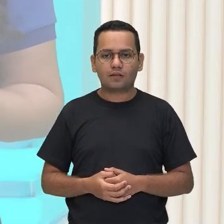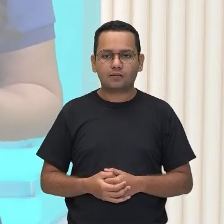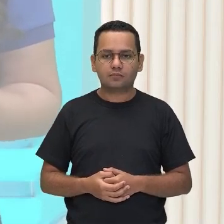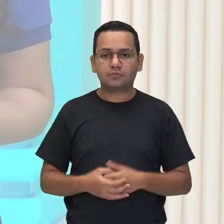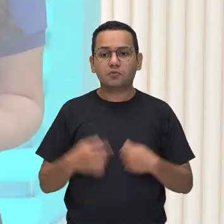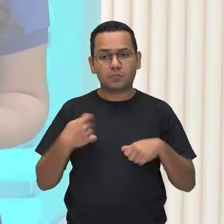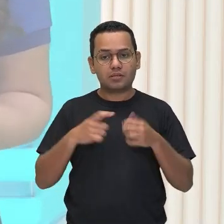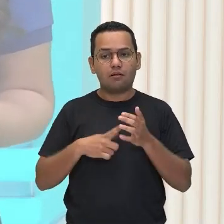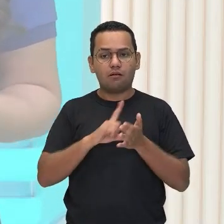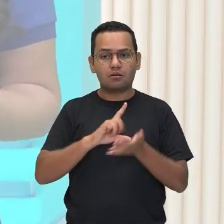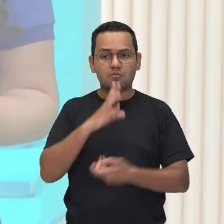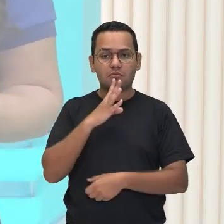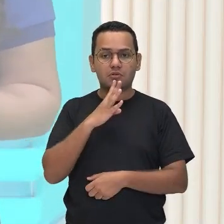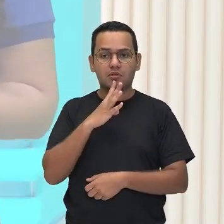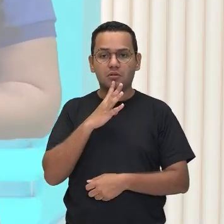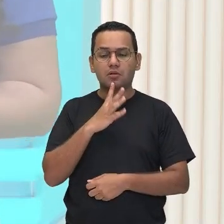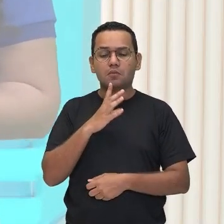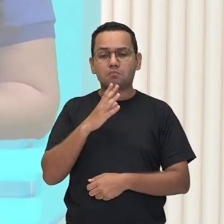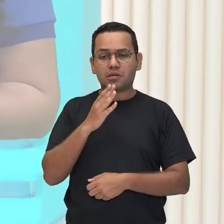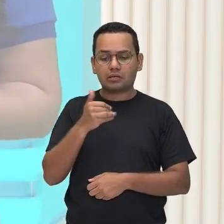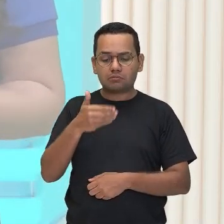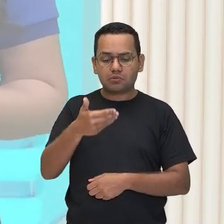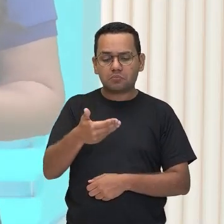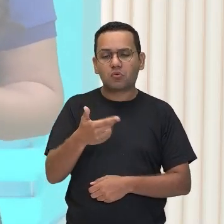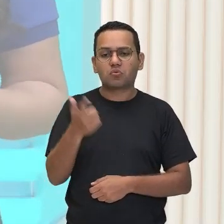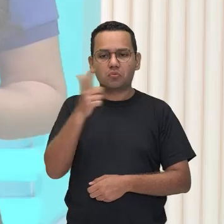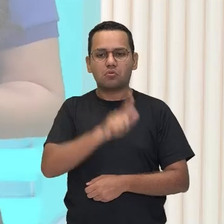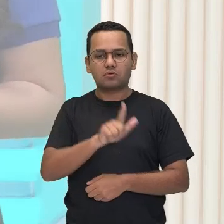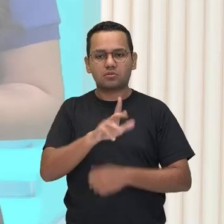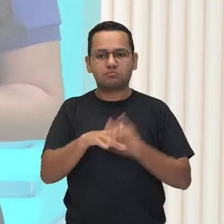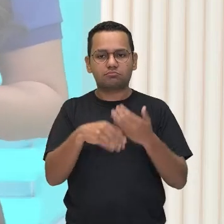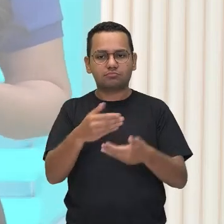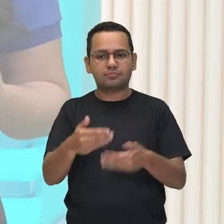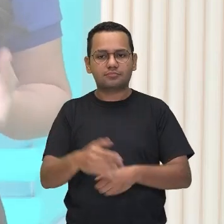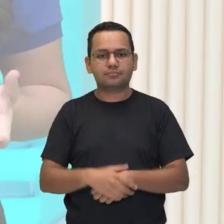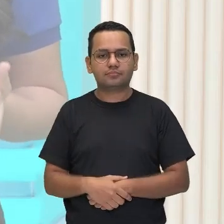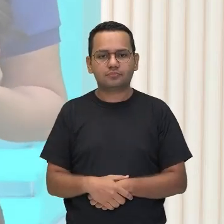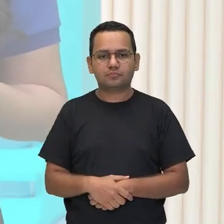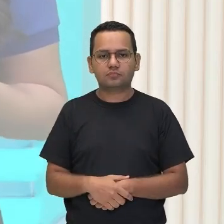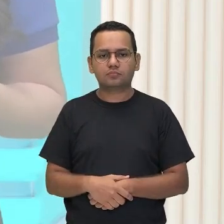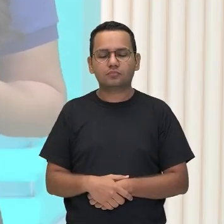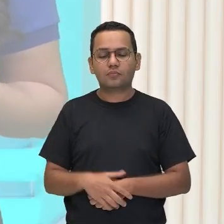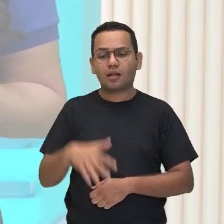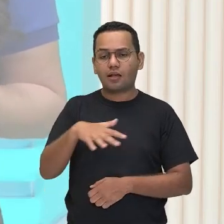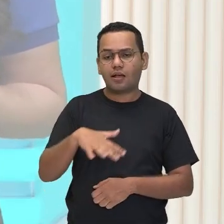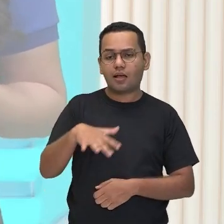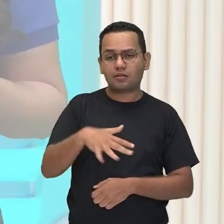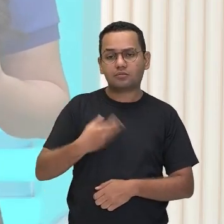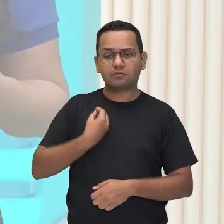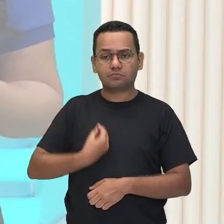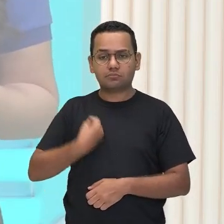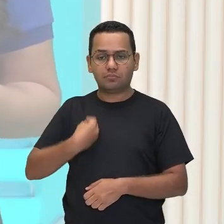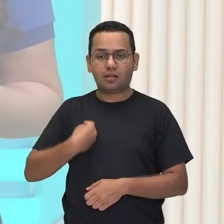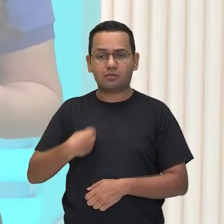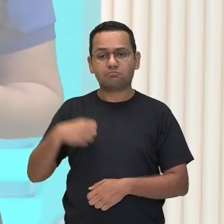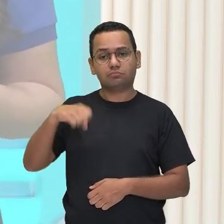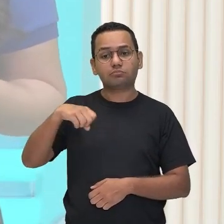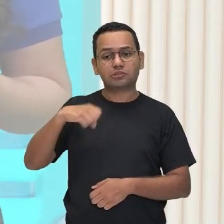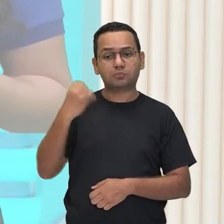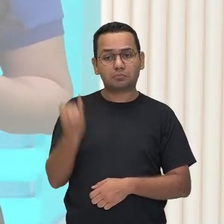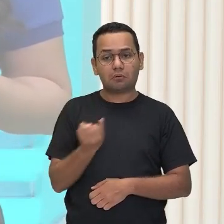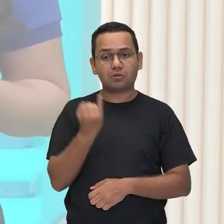prévio para que você se Aventure eh nessas práticas e condição de ambiente também um ambiente onde você vai